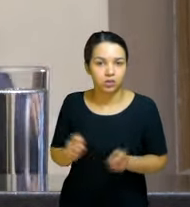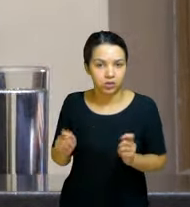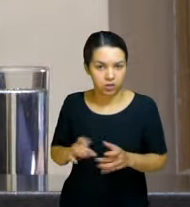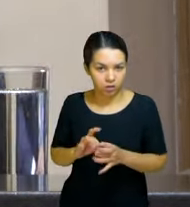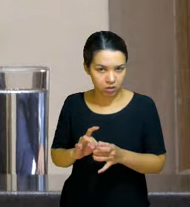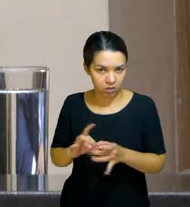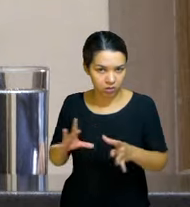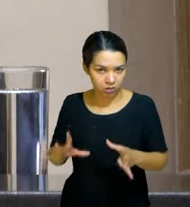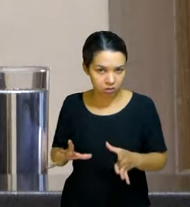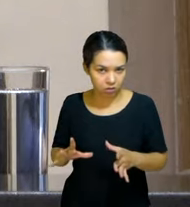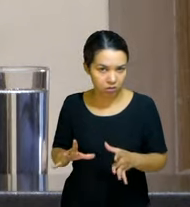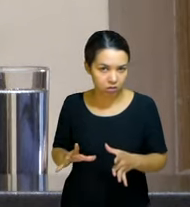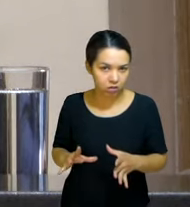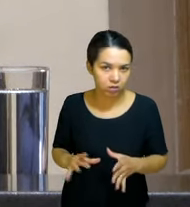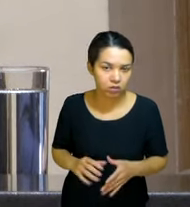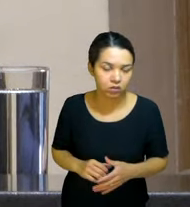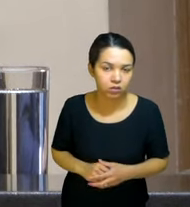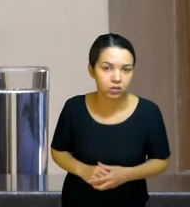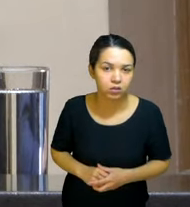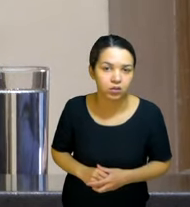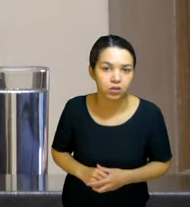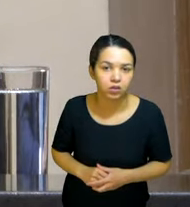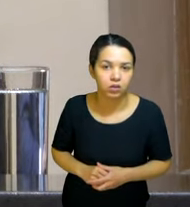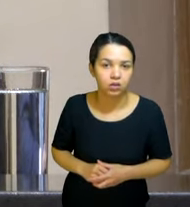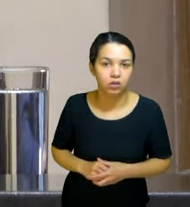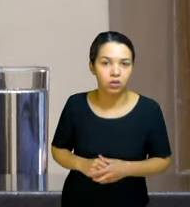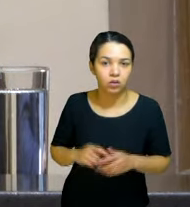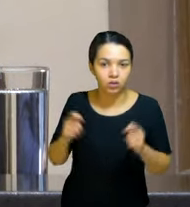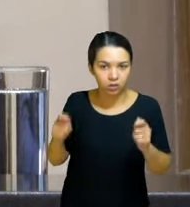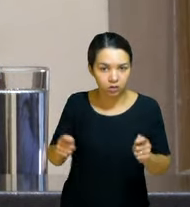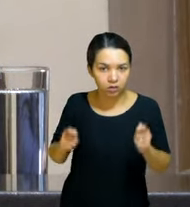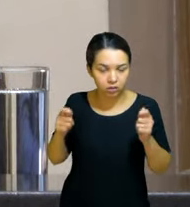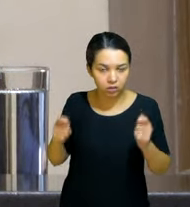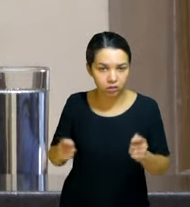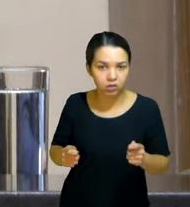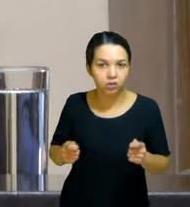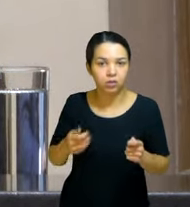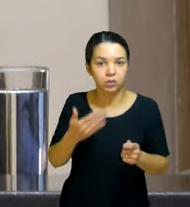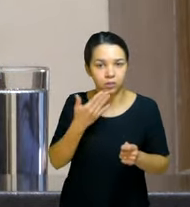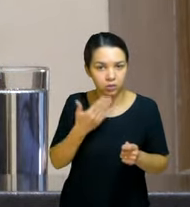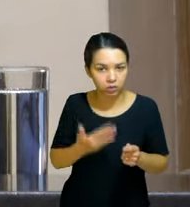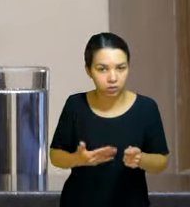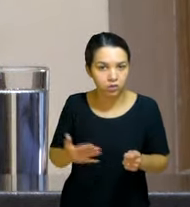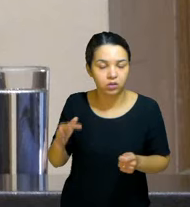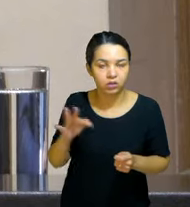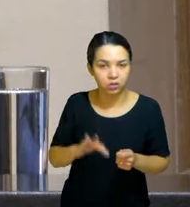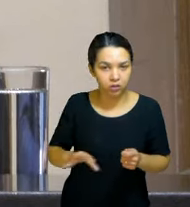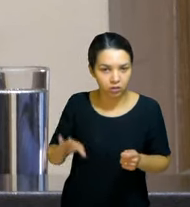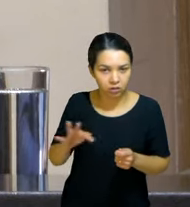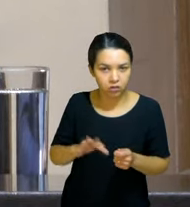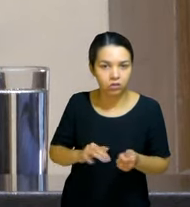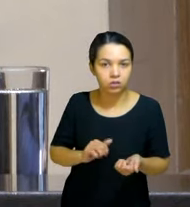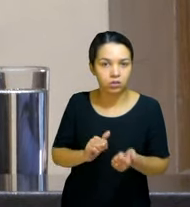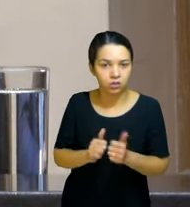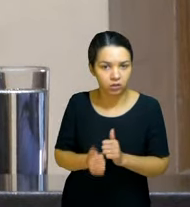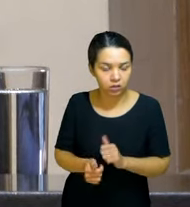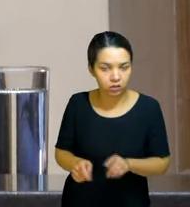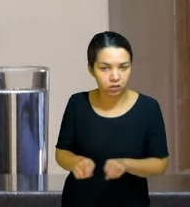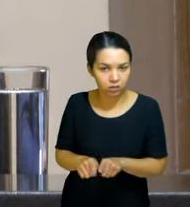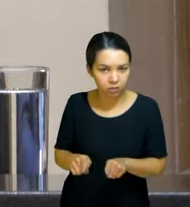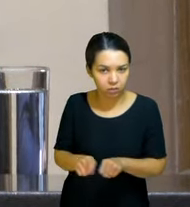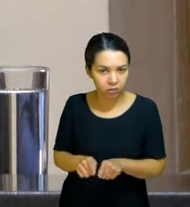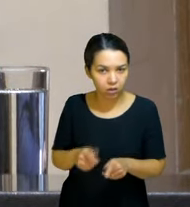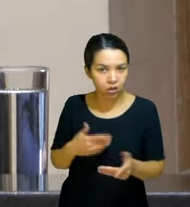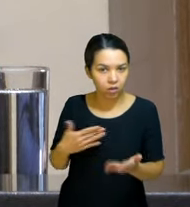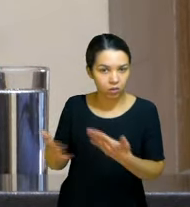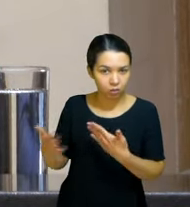só faltava não ter, de fazer as suas reivindicações, como as federações, como os atletas, que o canal de diálogo